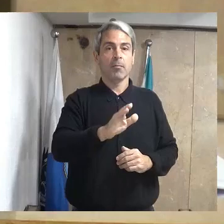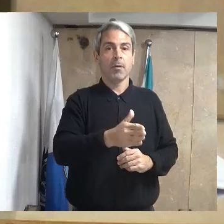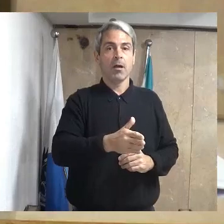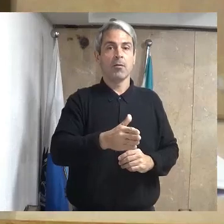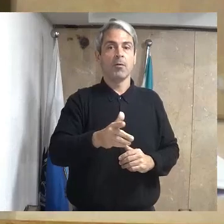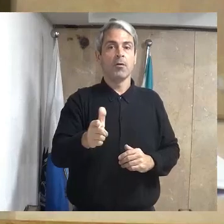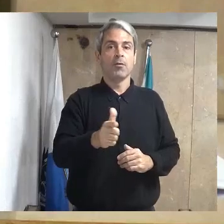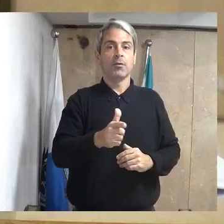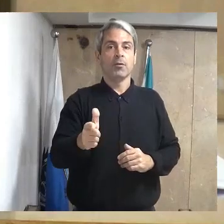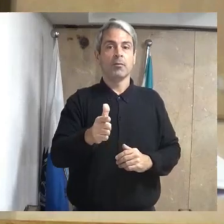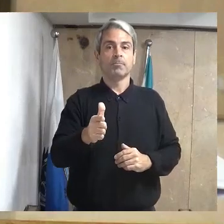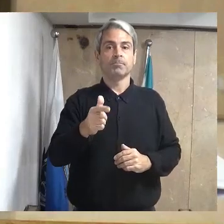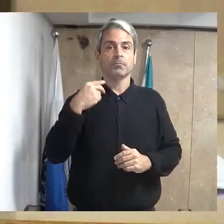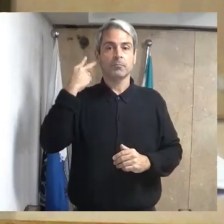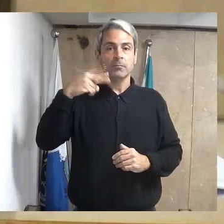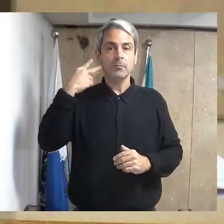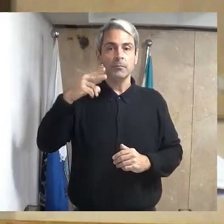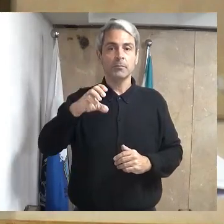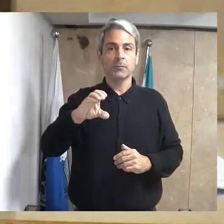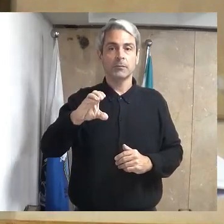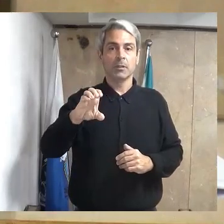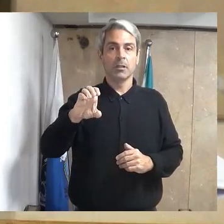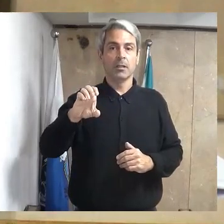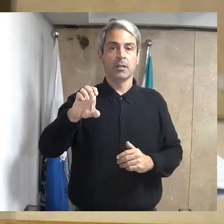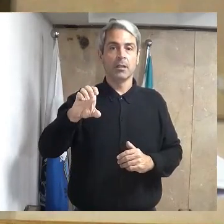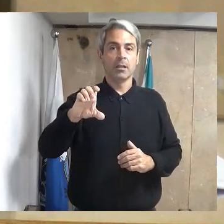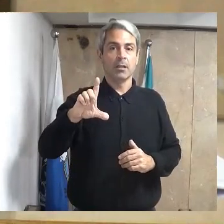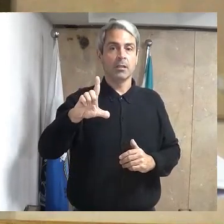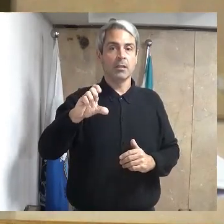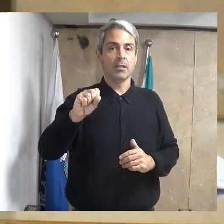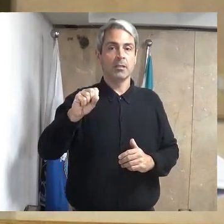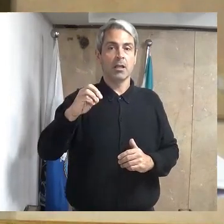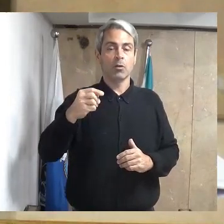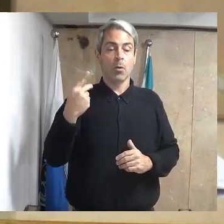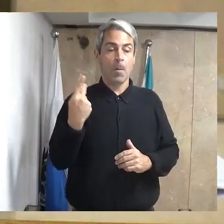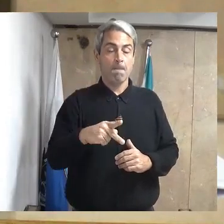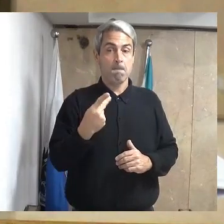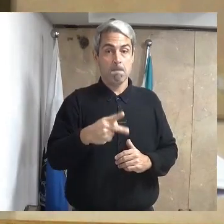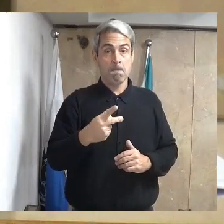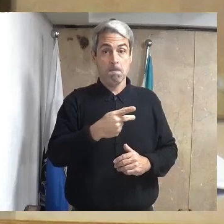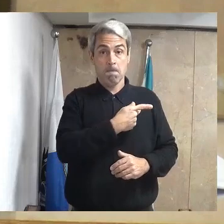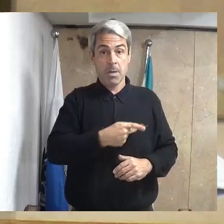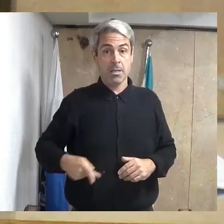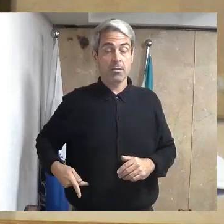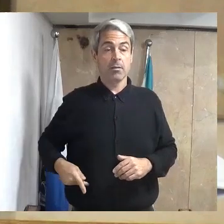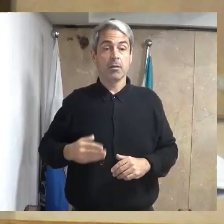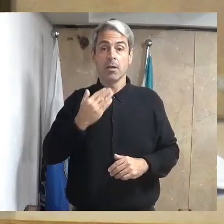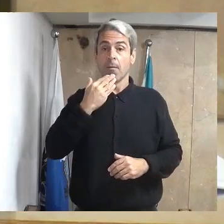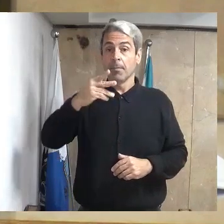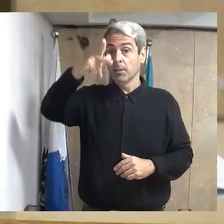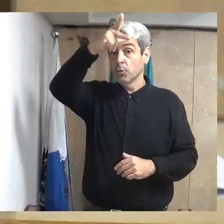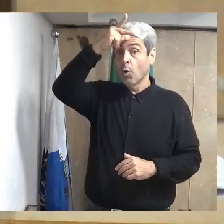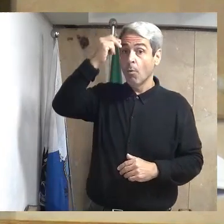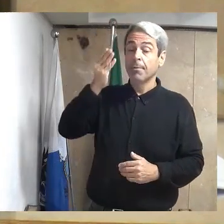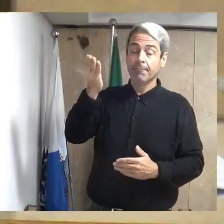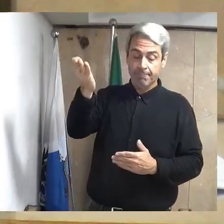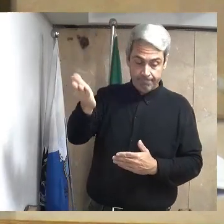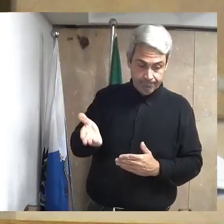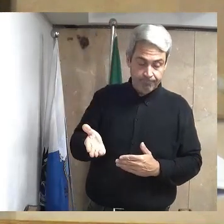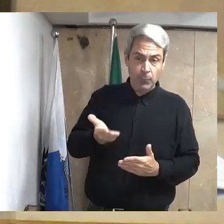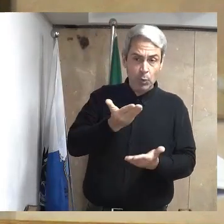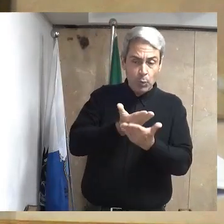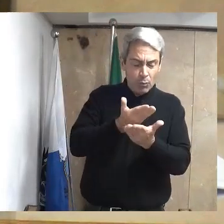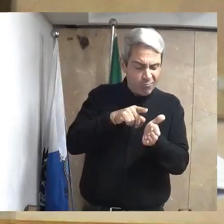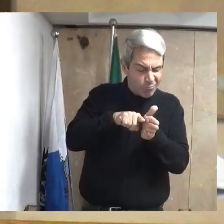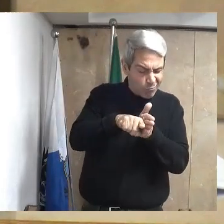5018/2022, do excelentíssimo senhor vereador Celso Luiz Pereira Nascimento, presidente dessa casa, solicitando ao excelentíssimo senhor prefeito um estudo